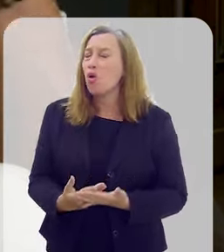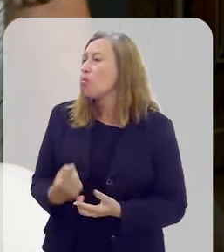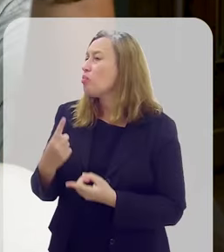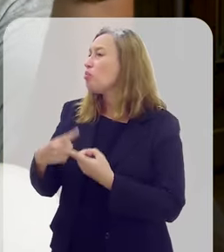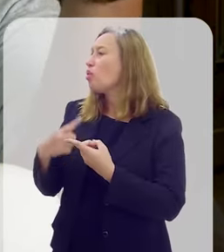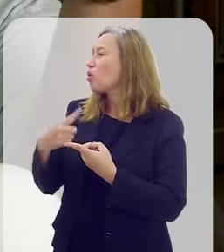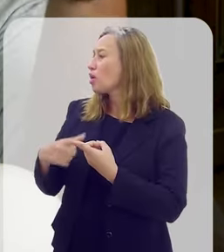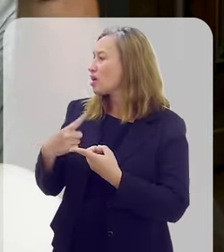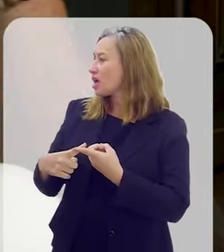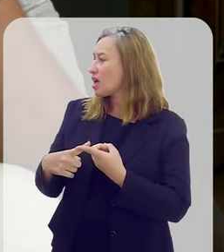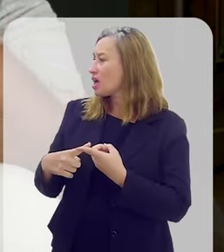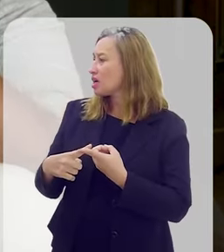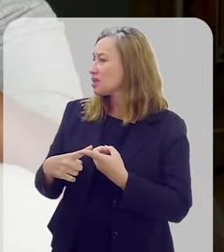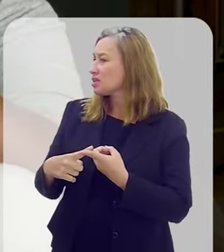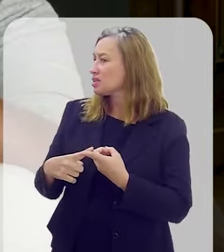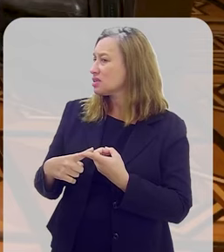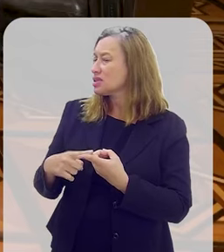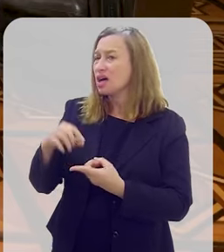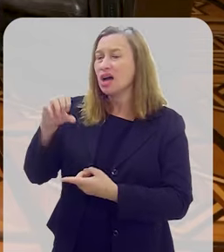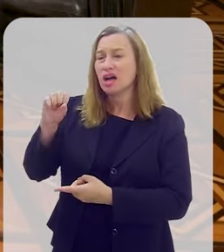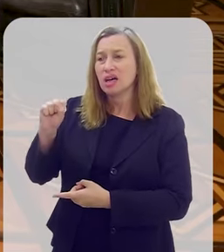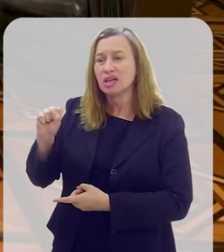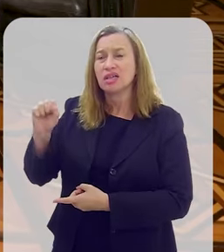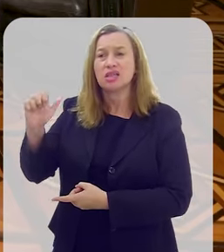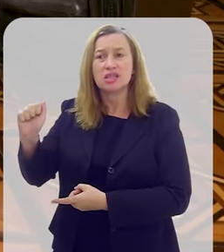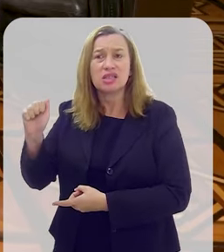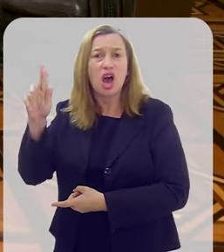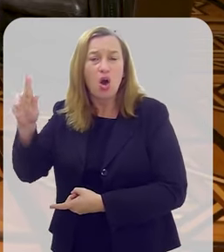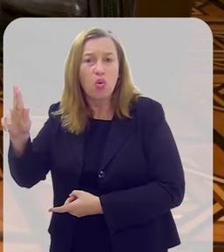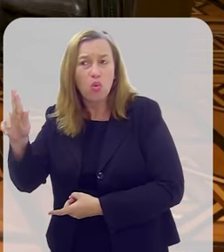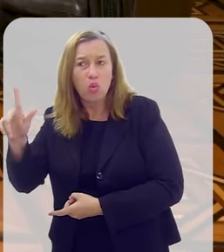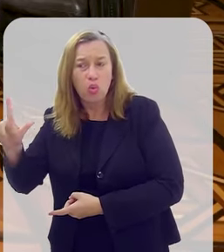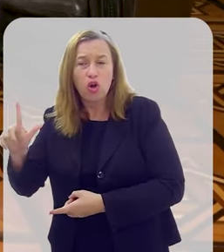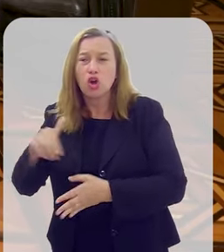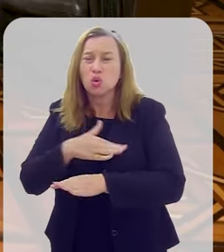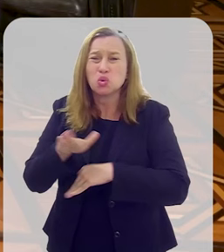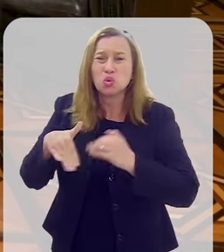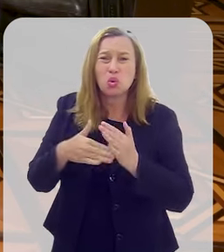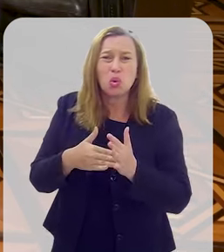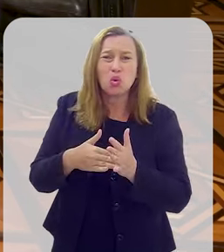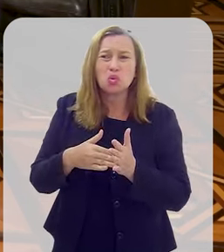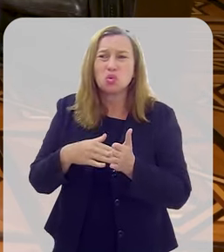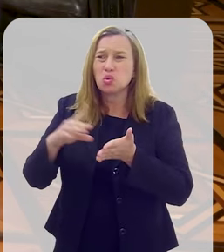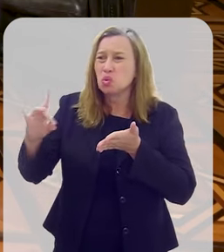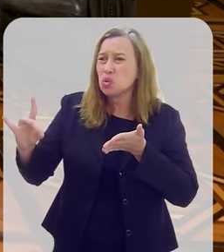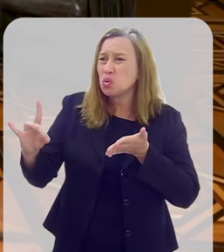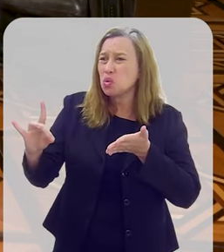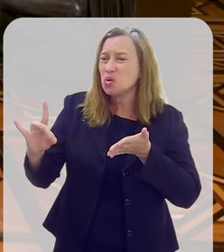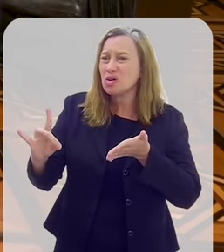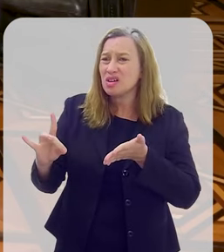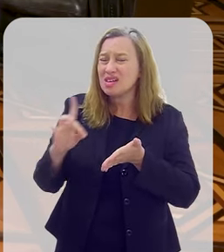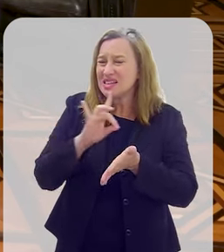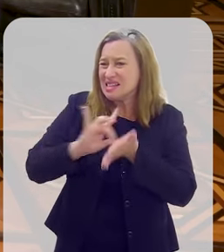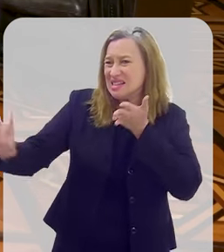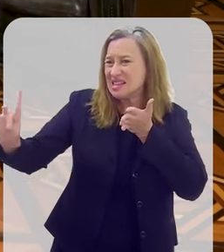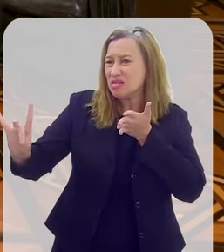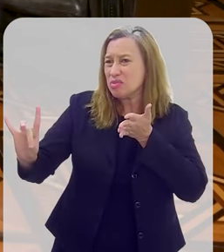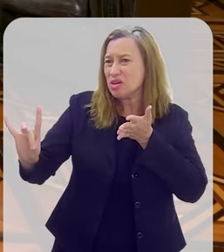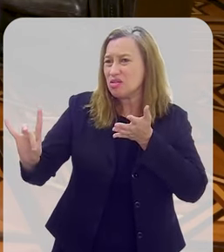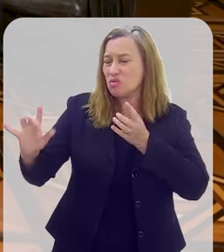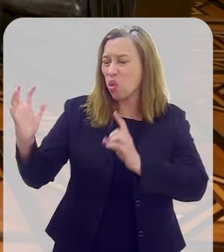que por que Saul fazer aquilo com ele quando todos os inimigos dele tentavam